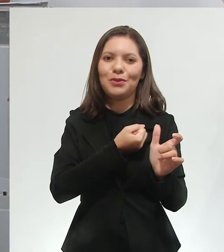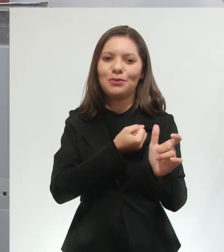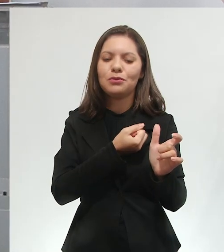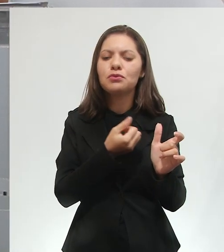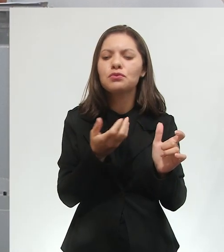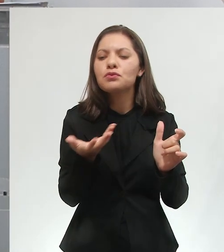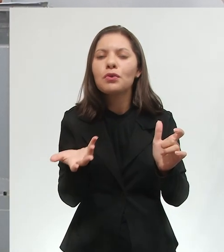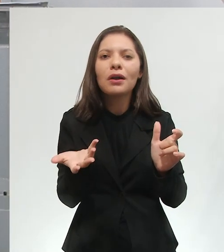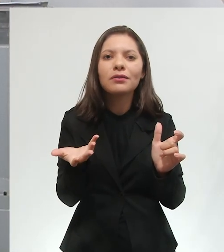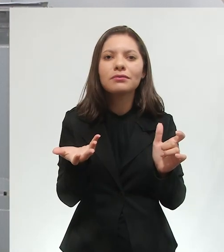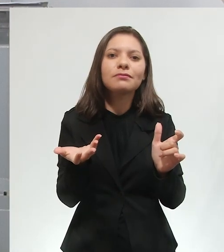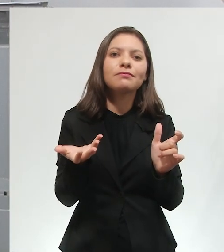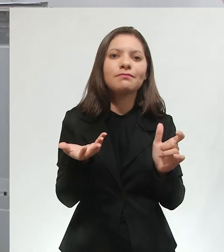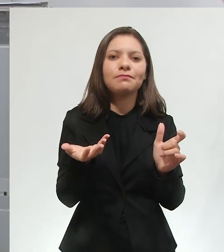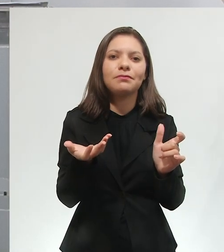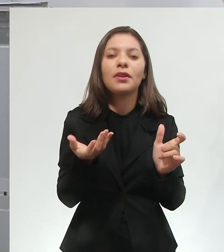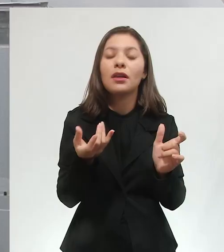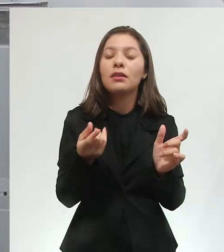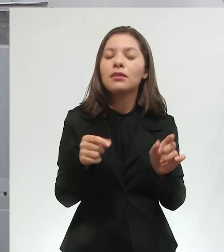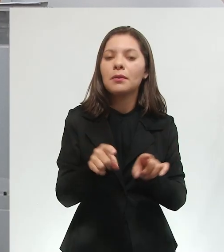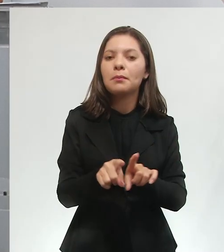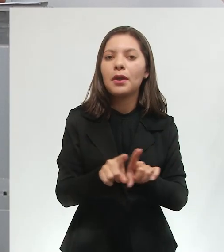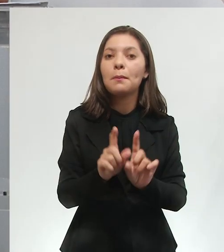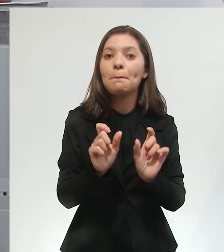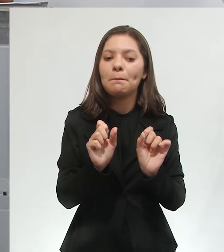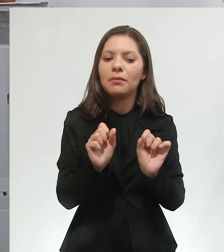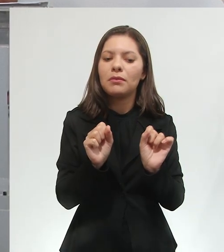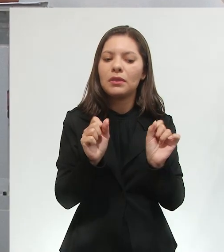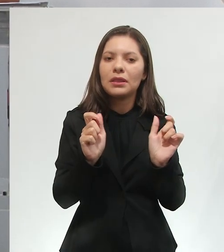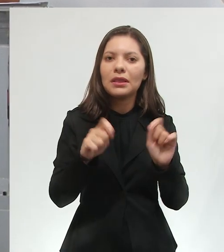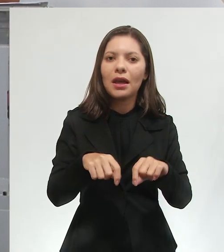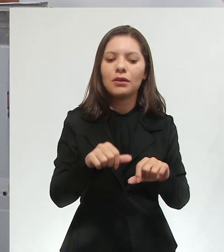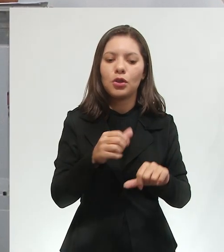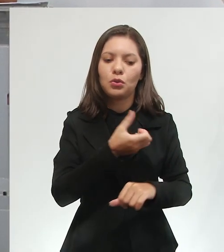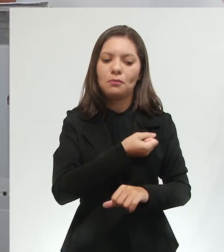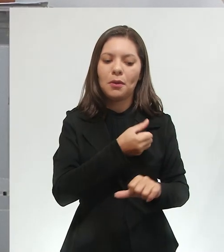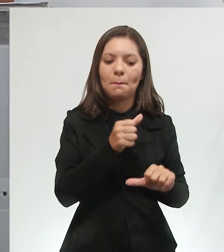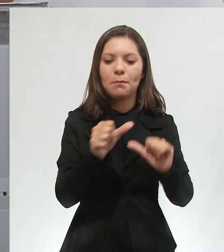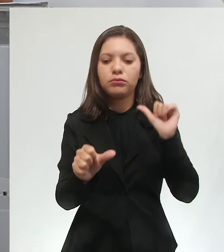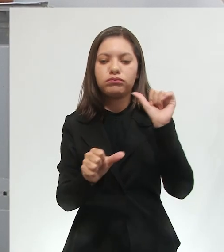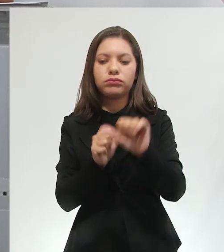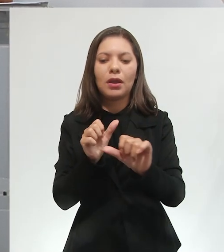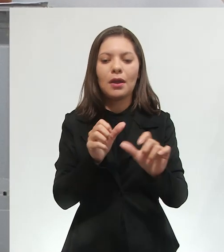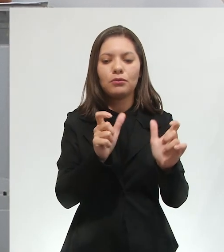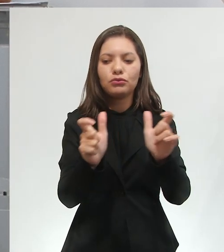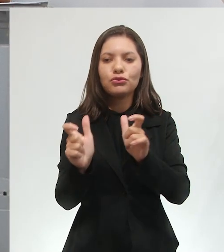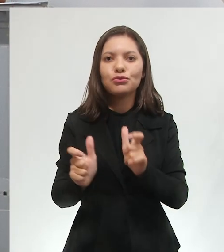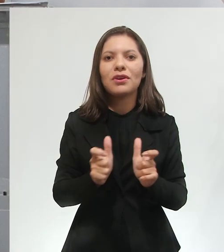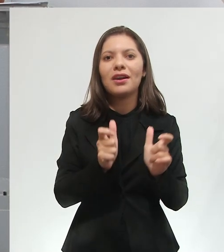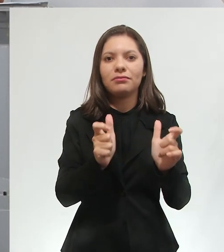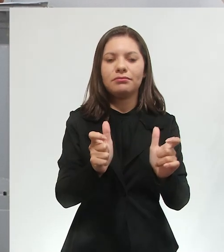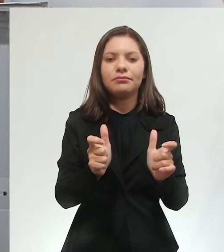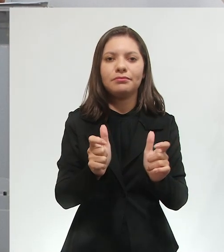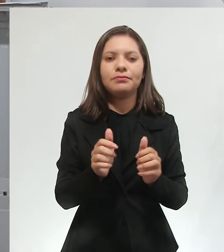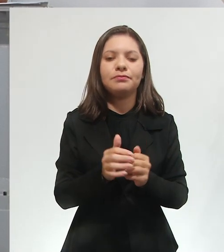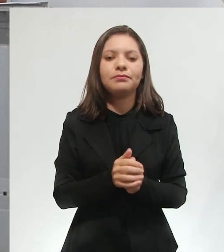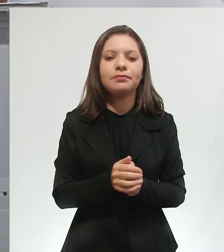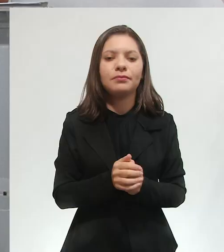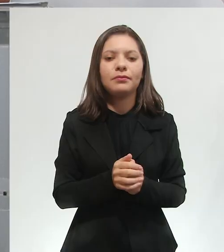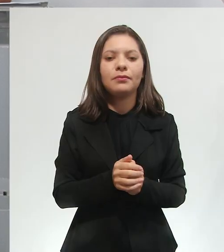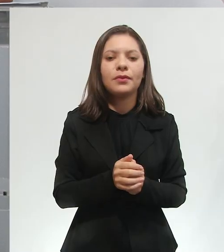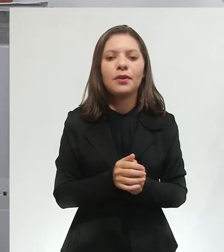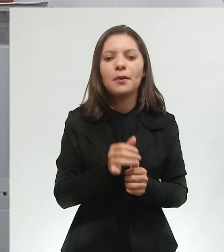ocupa muda de acordo com o valor do algarismo. A base é 10.